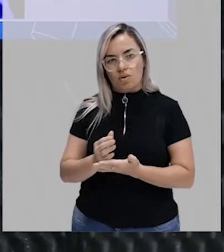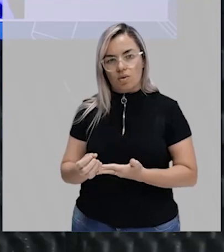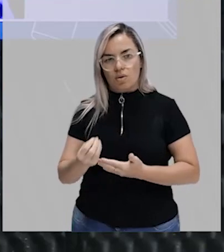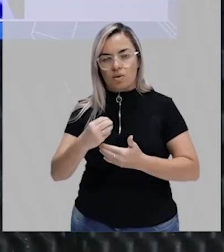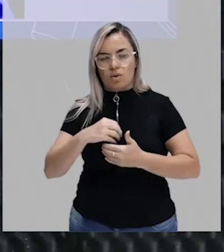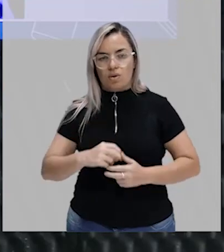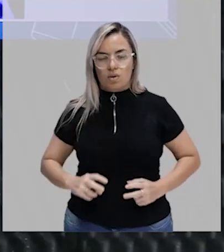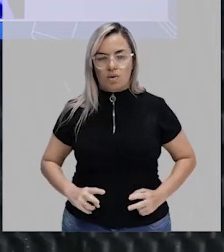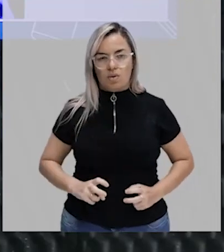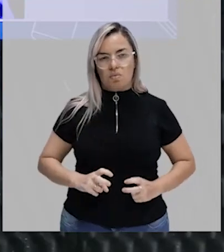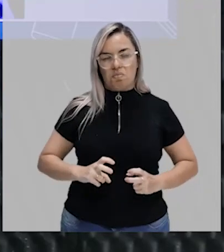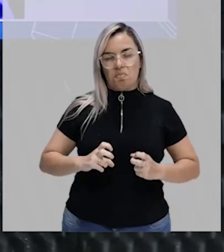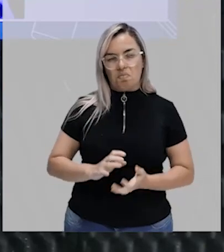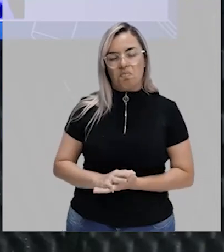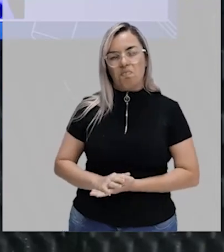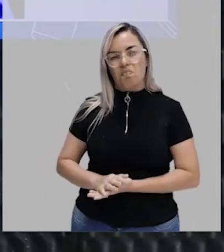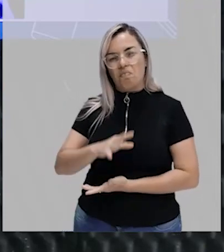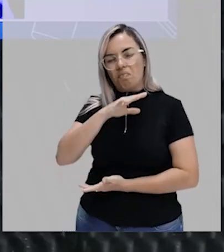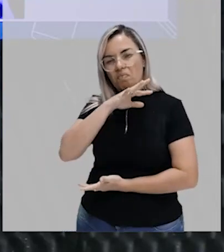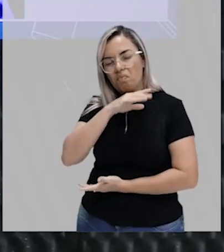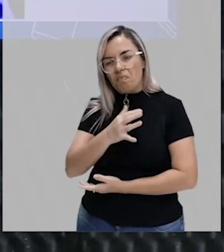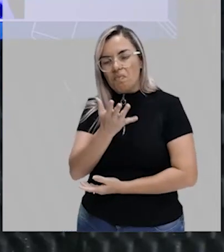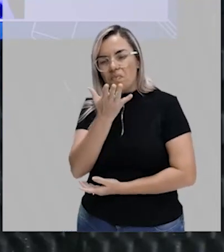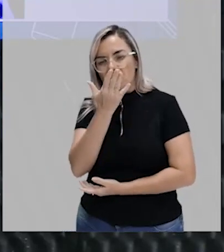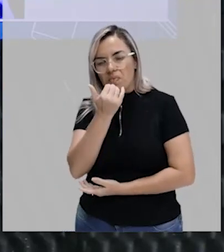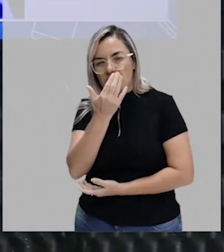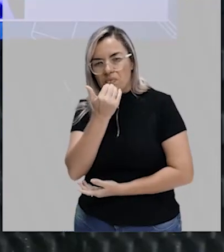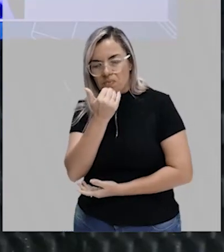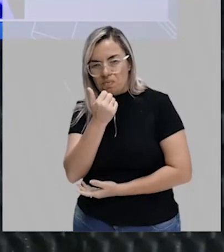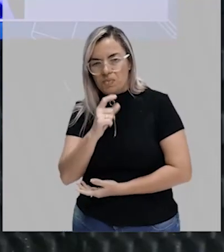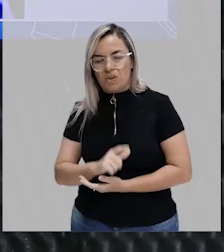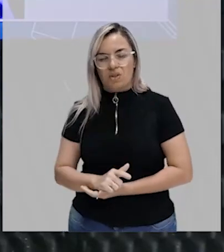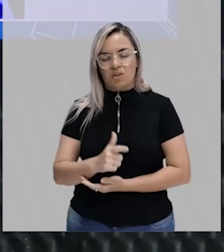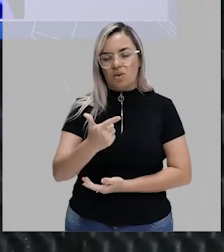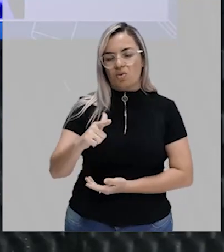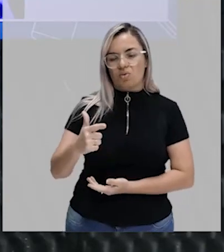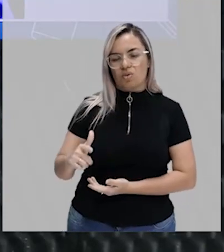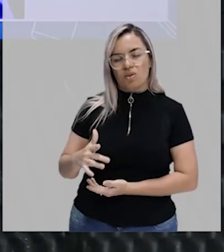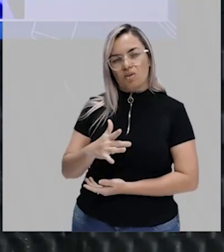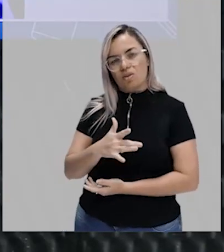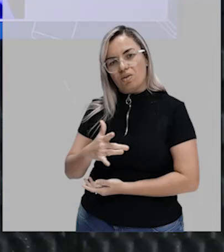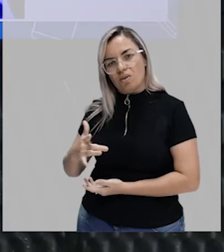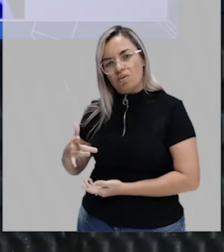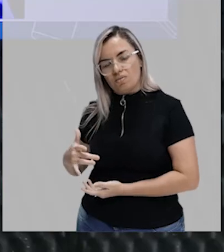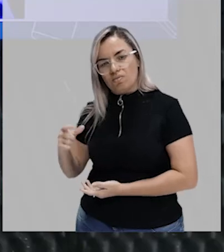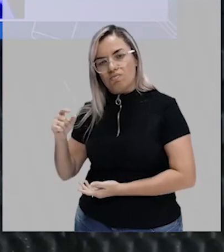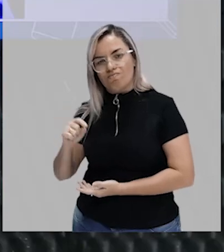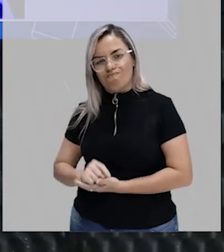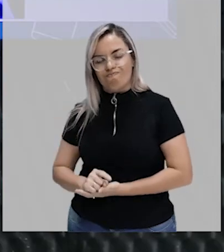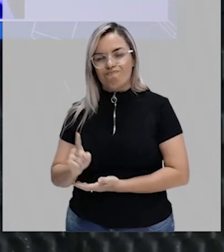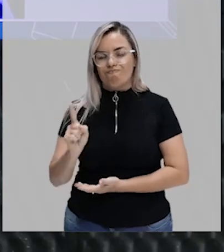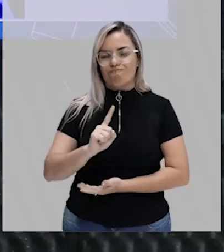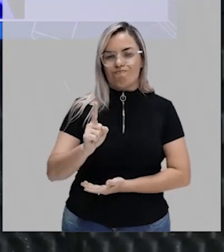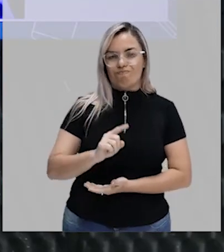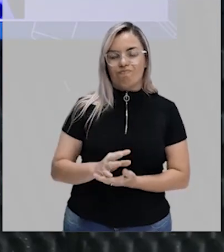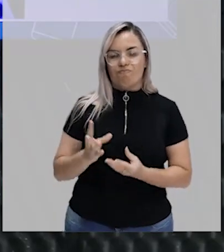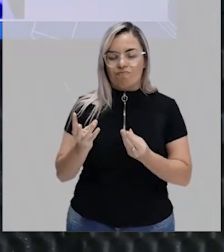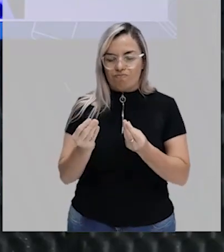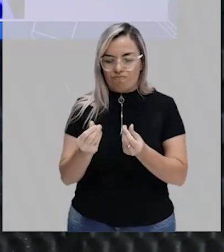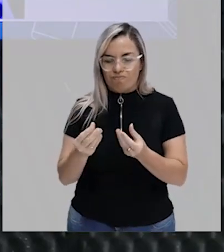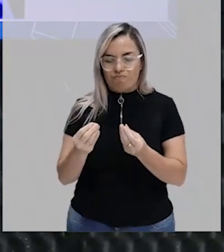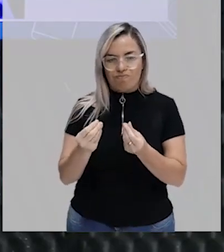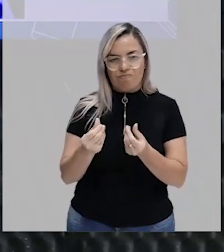a gente tem uma péssima alimentação, come muitos alimentos que têm conservantes. Esses conservantes são substâncias